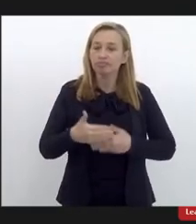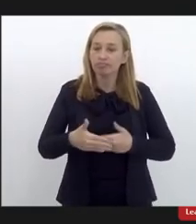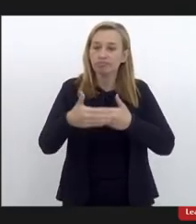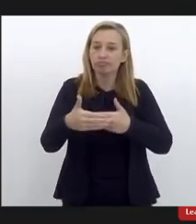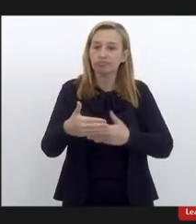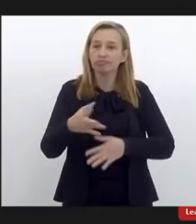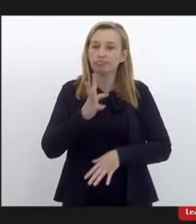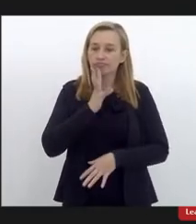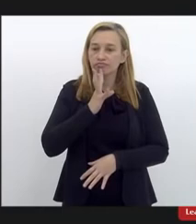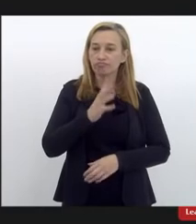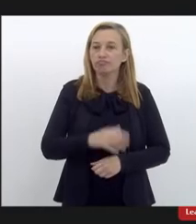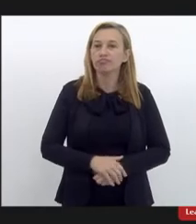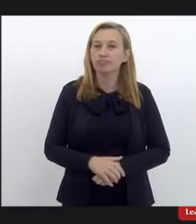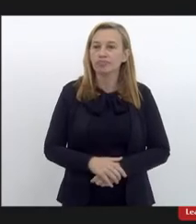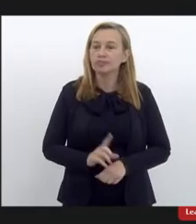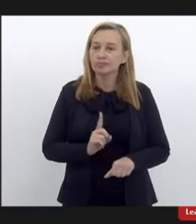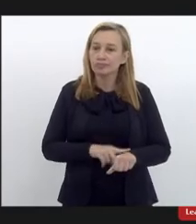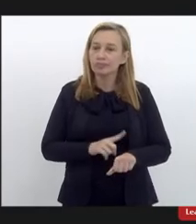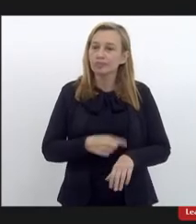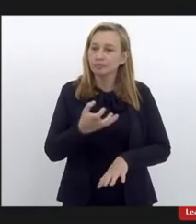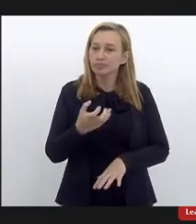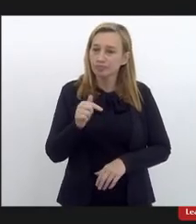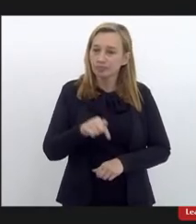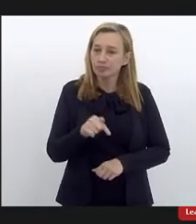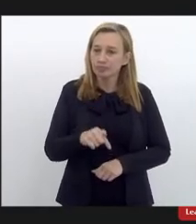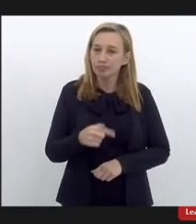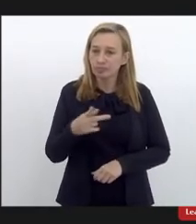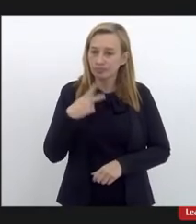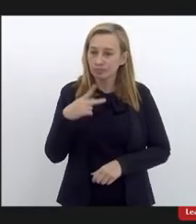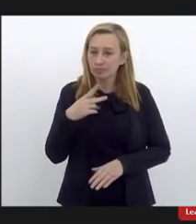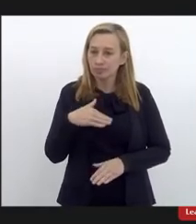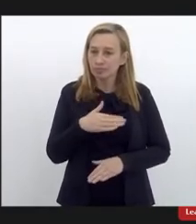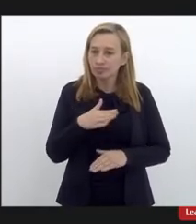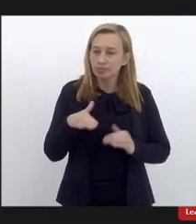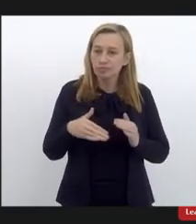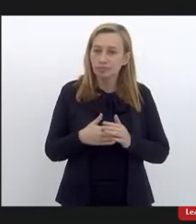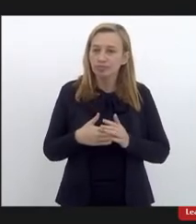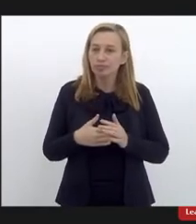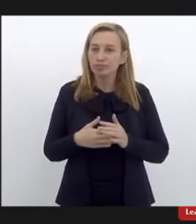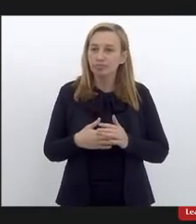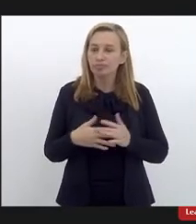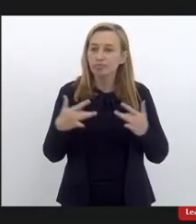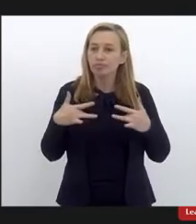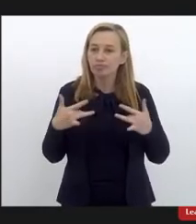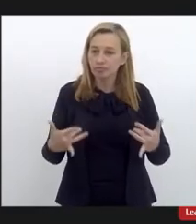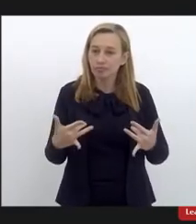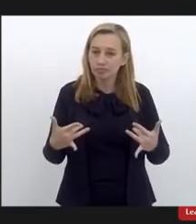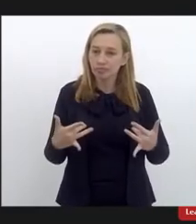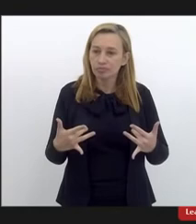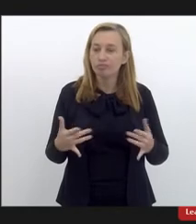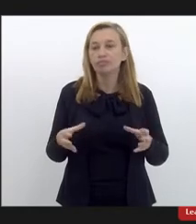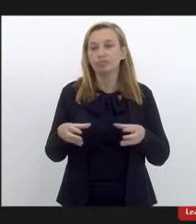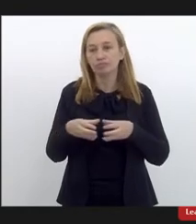nesse reconhecimento. E, nesse momento, eu quero aqui expressar toda a nossa solidariedade enquanto